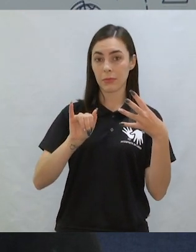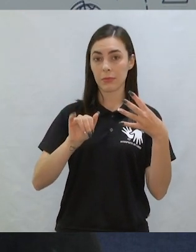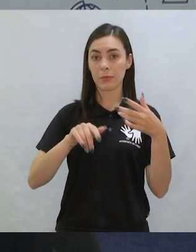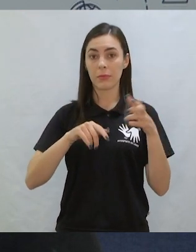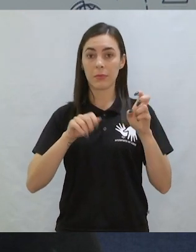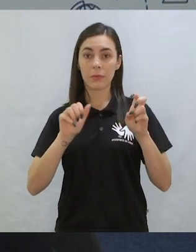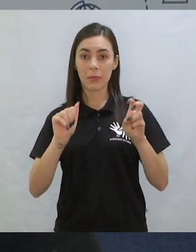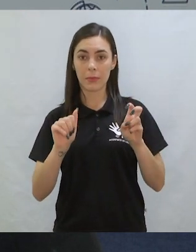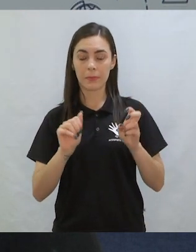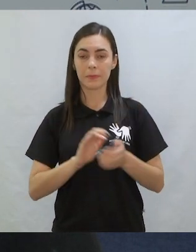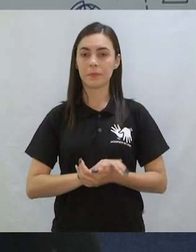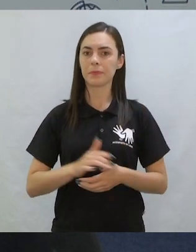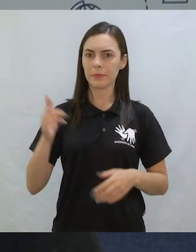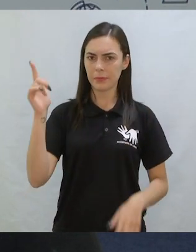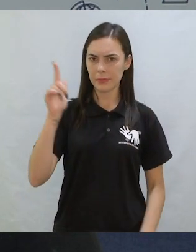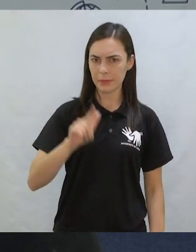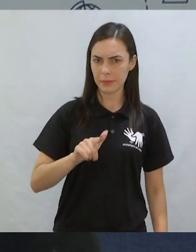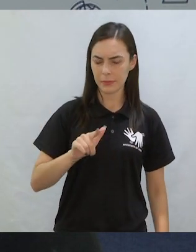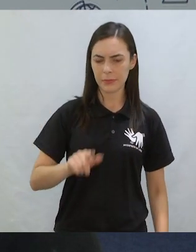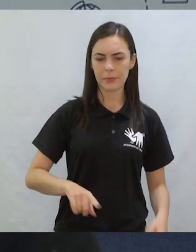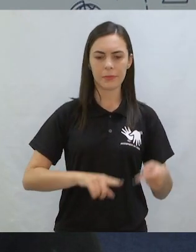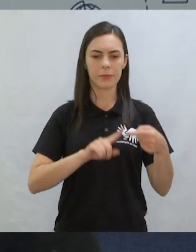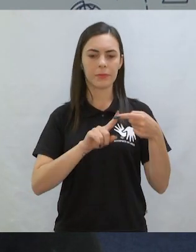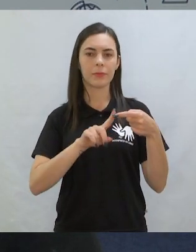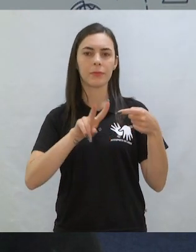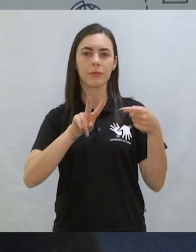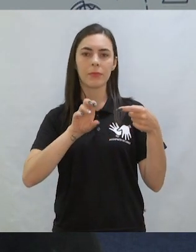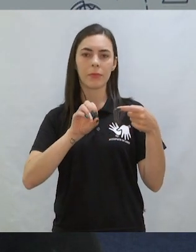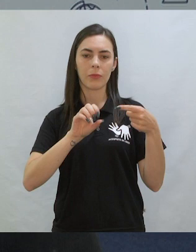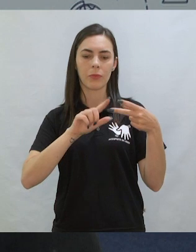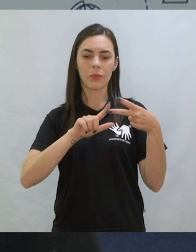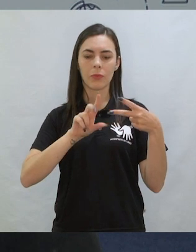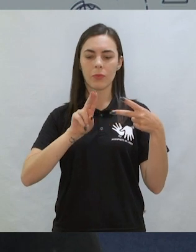Voluntária. Vamos de novo?